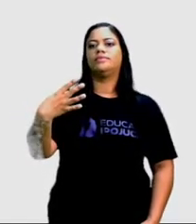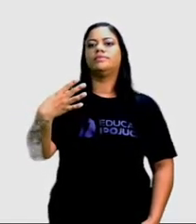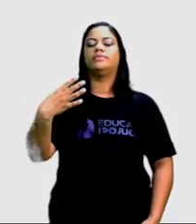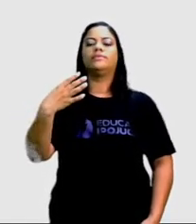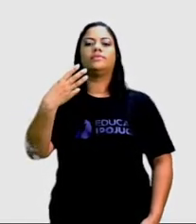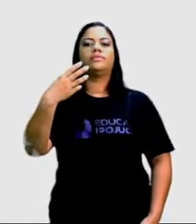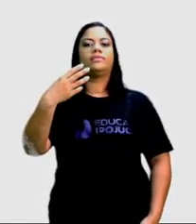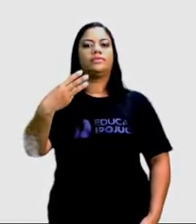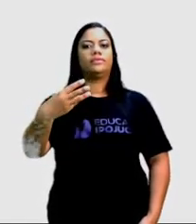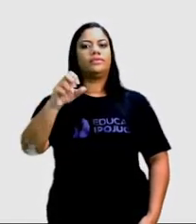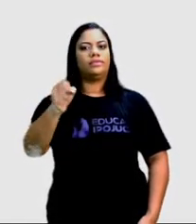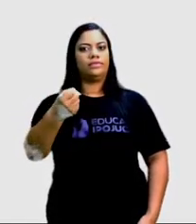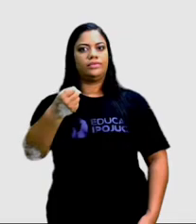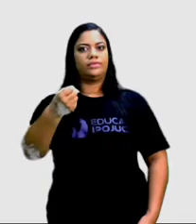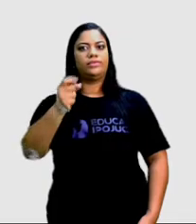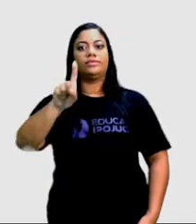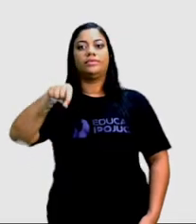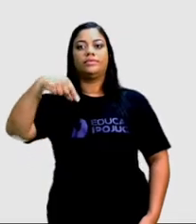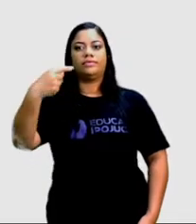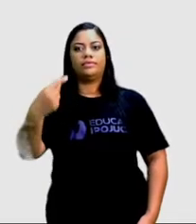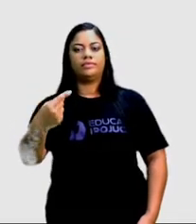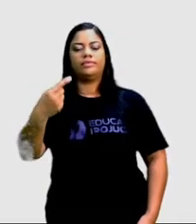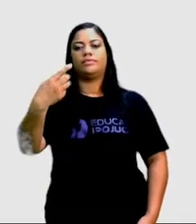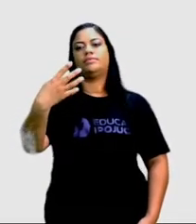desculpa, 38 pulou para 40.